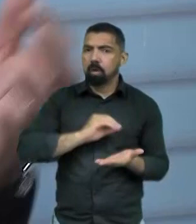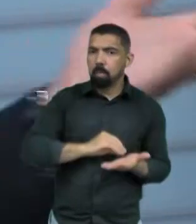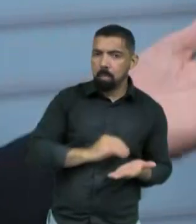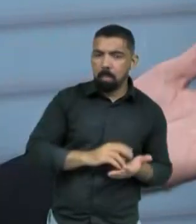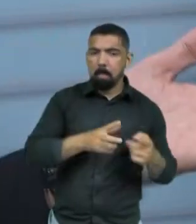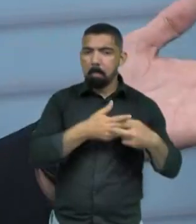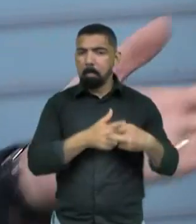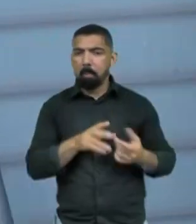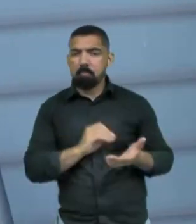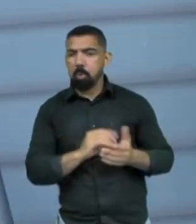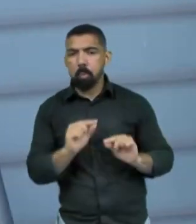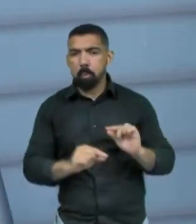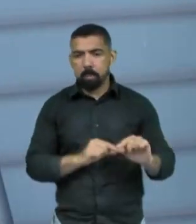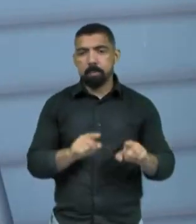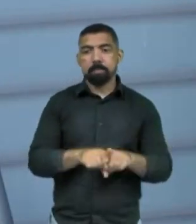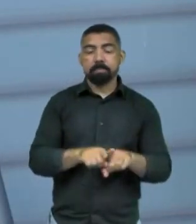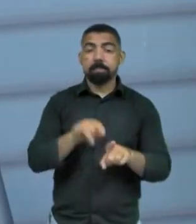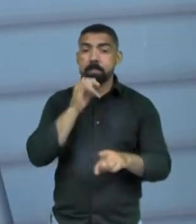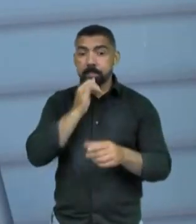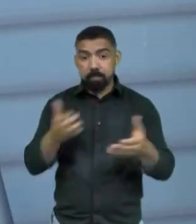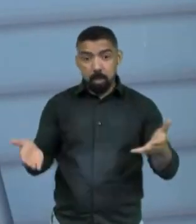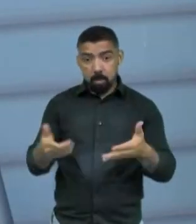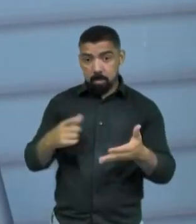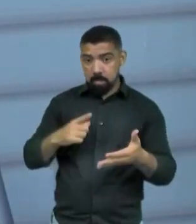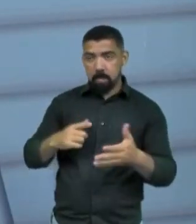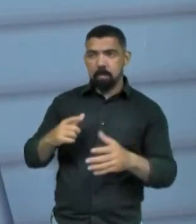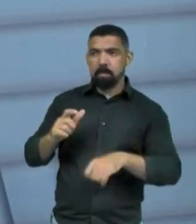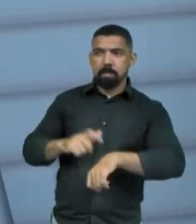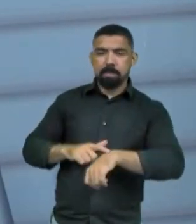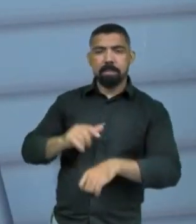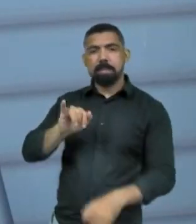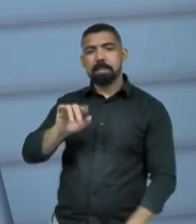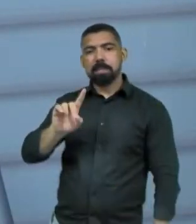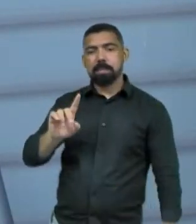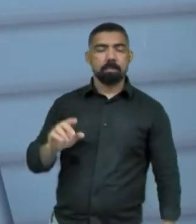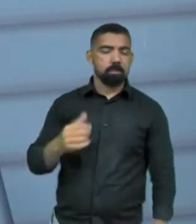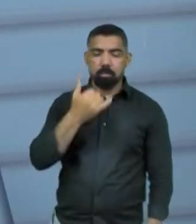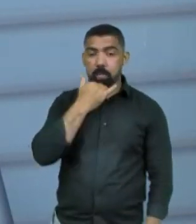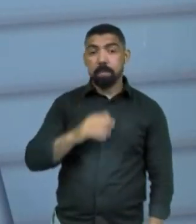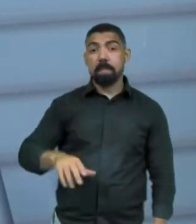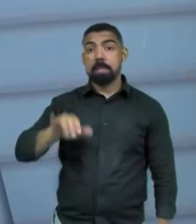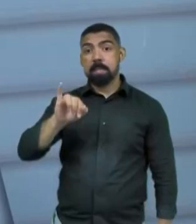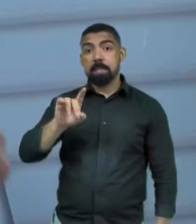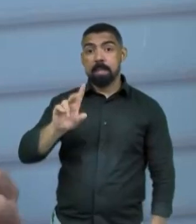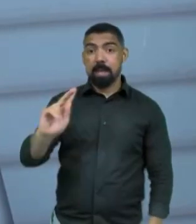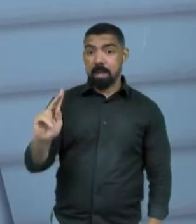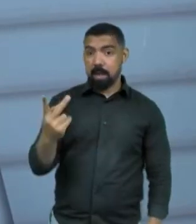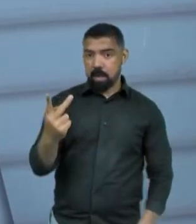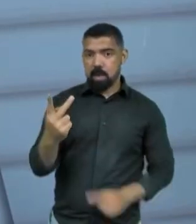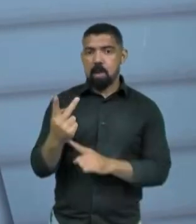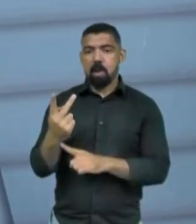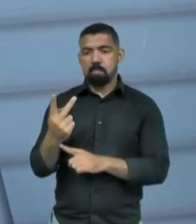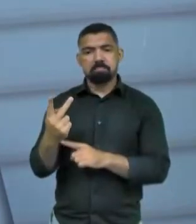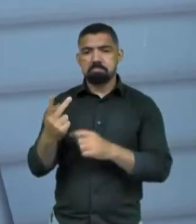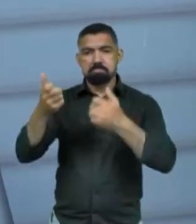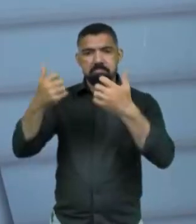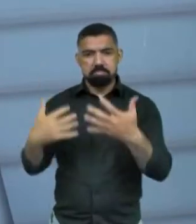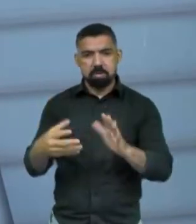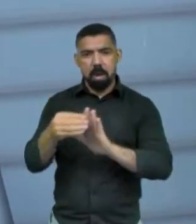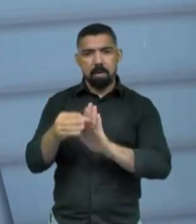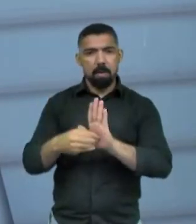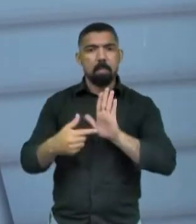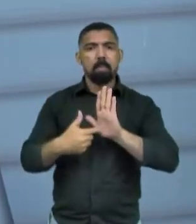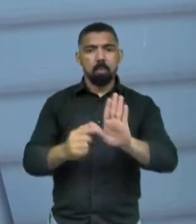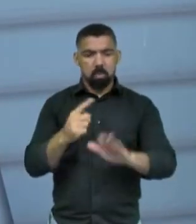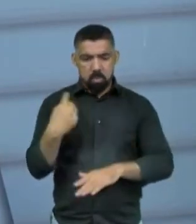por exemplo, nós temos agora, saiu há pouco tempo o IDHM, né, nós crescemos bem, nós estamos próximos da